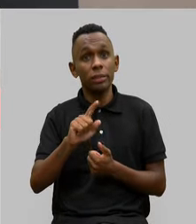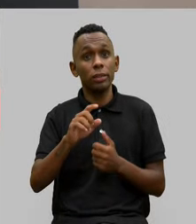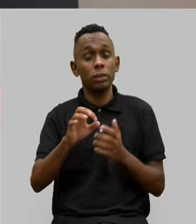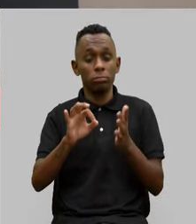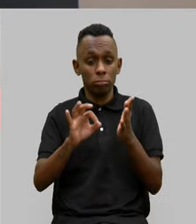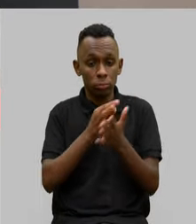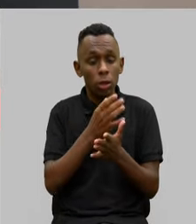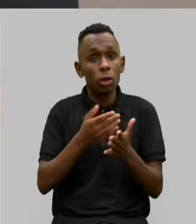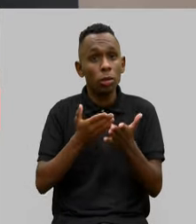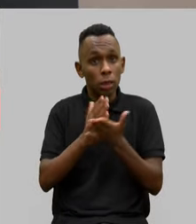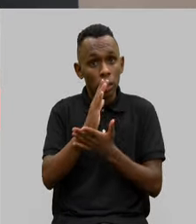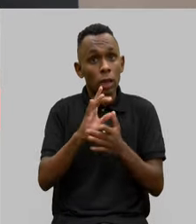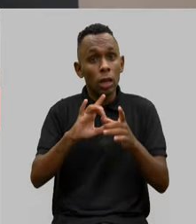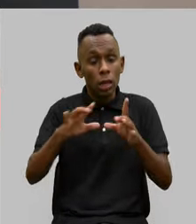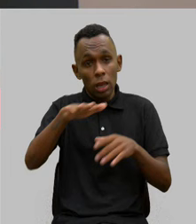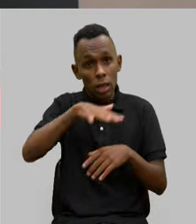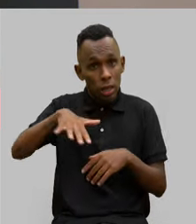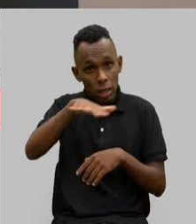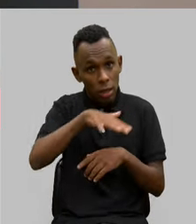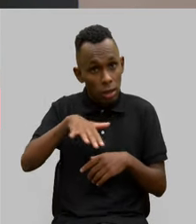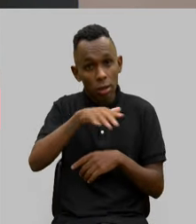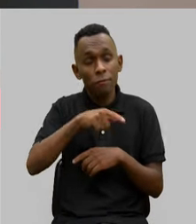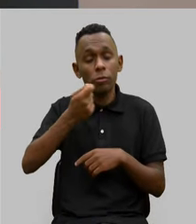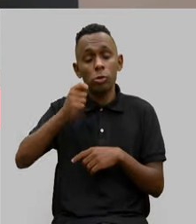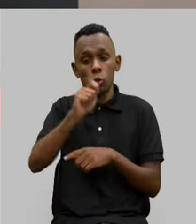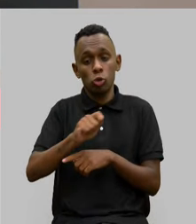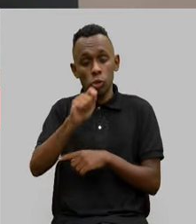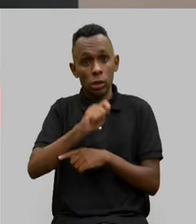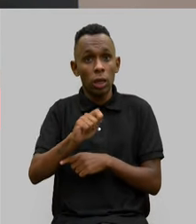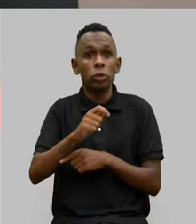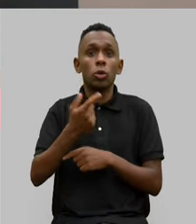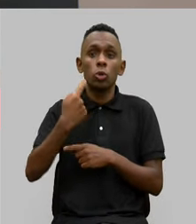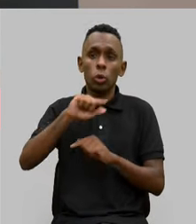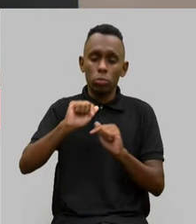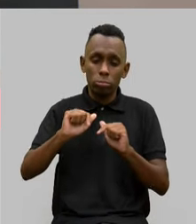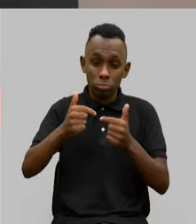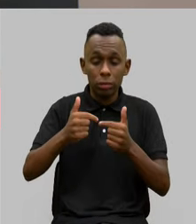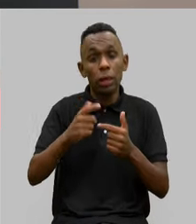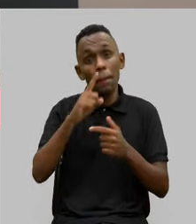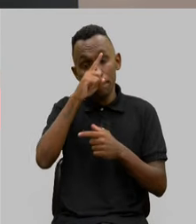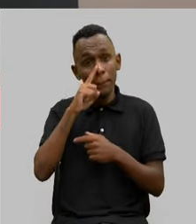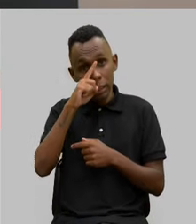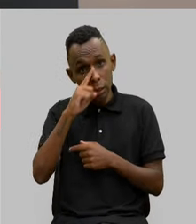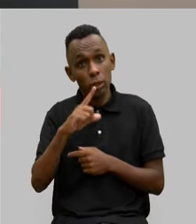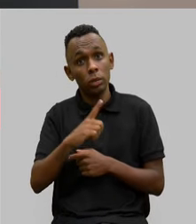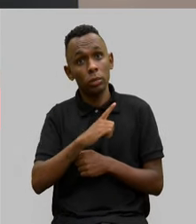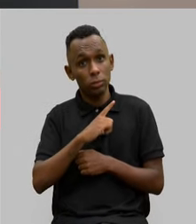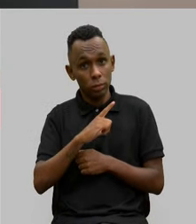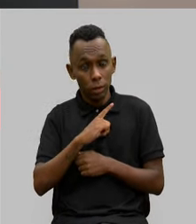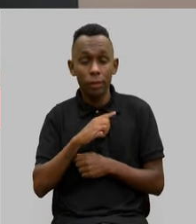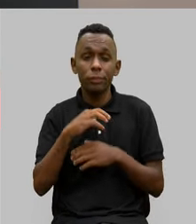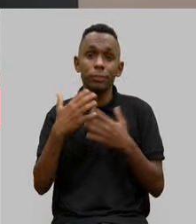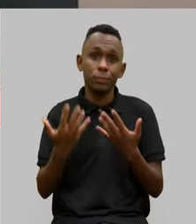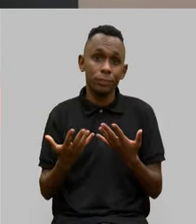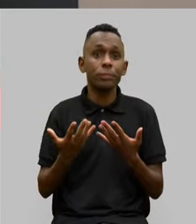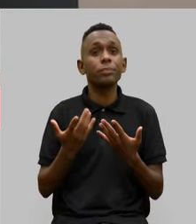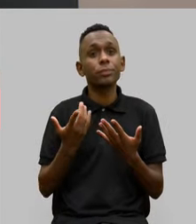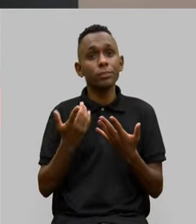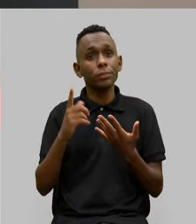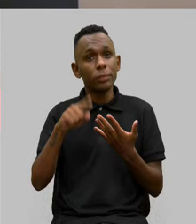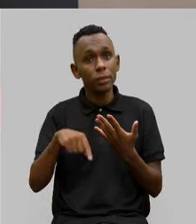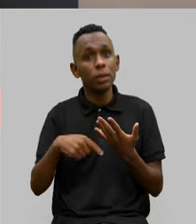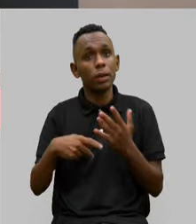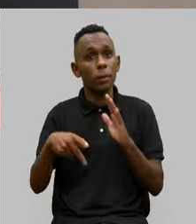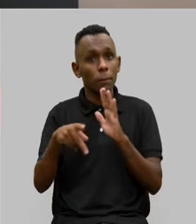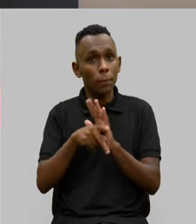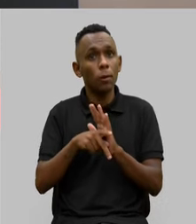necessária nesse setor porque nós como Associação nós corremos riscos eh riscos esses que foram eh passados